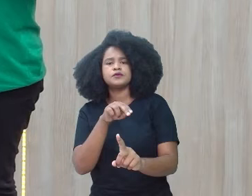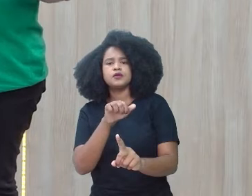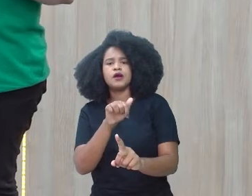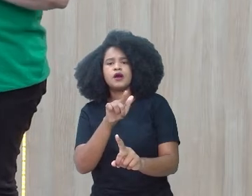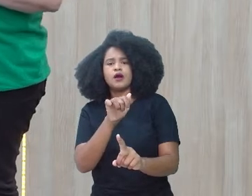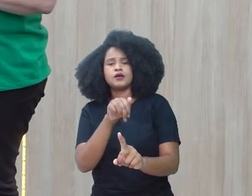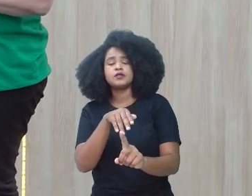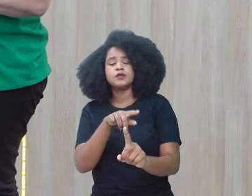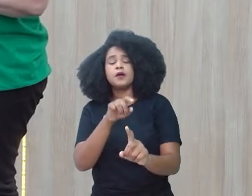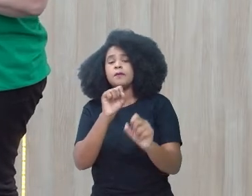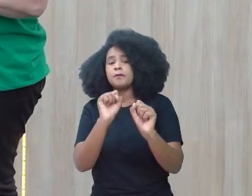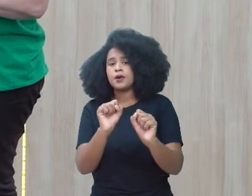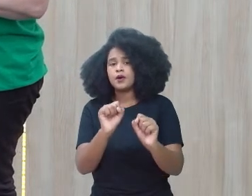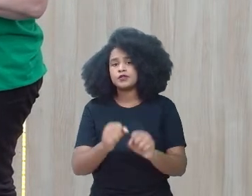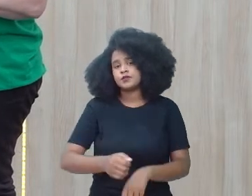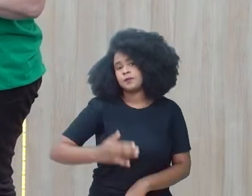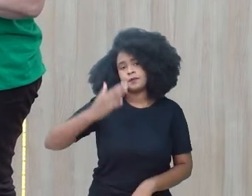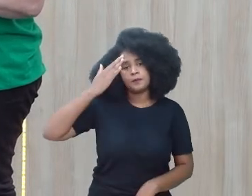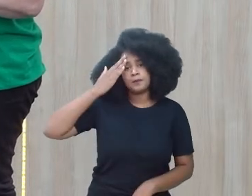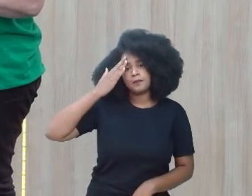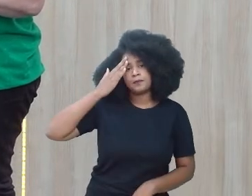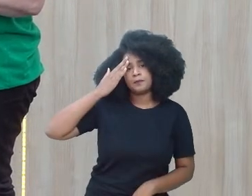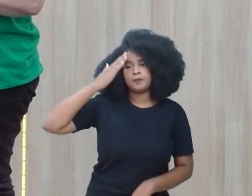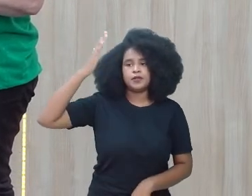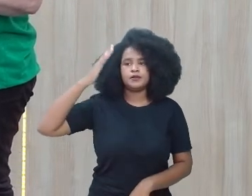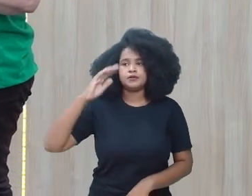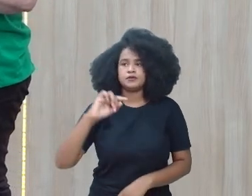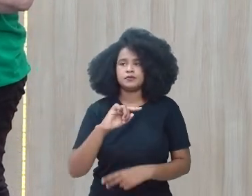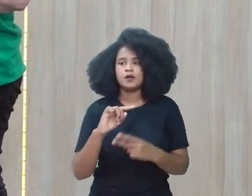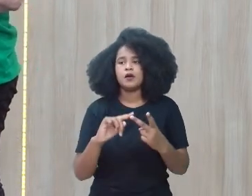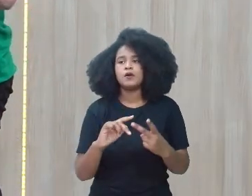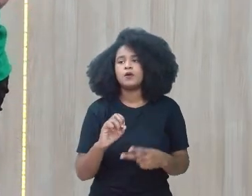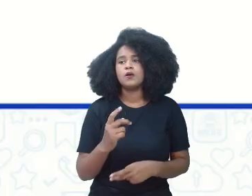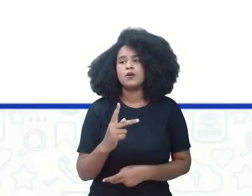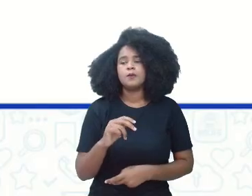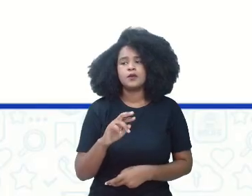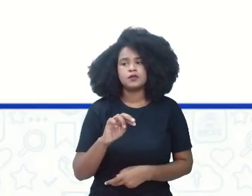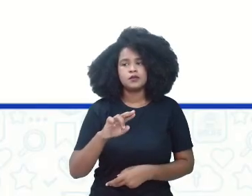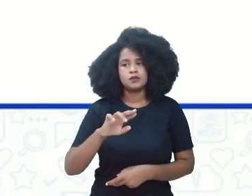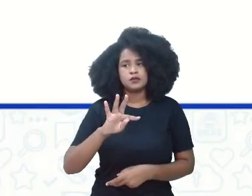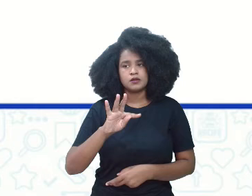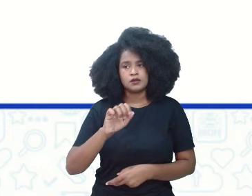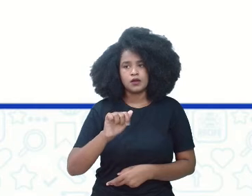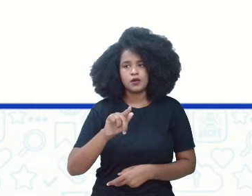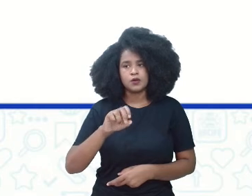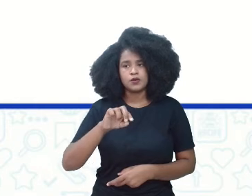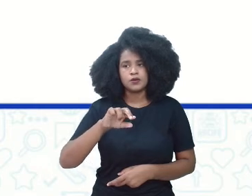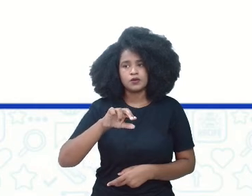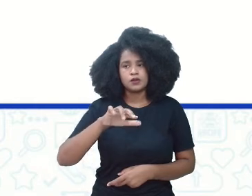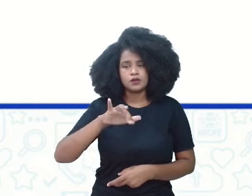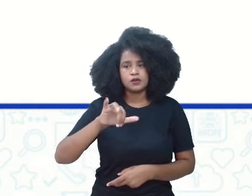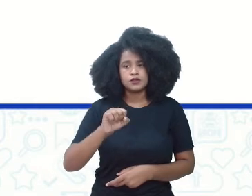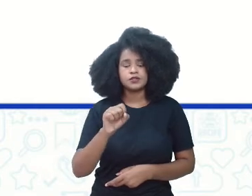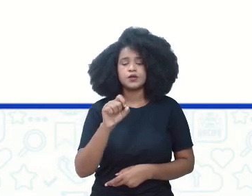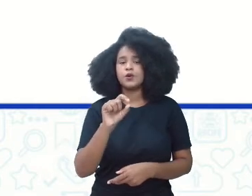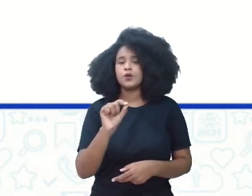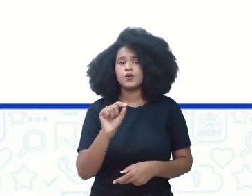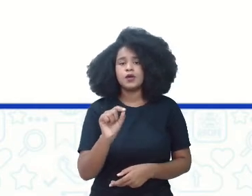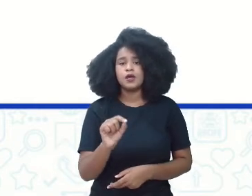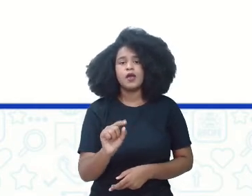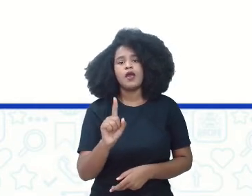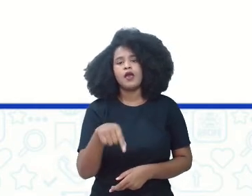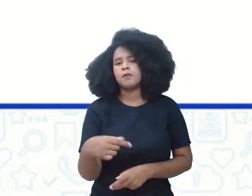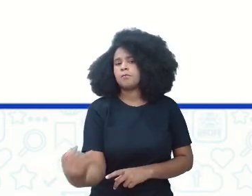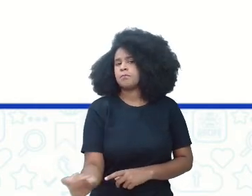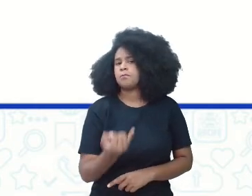o principal ou o protagonista, aquele que desempenha o papel de maior importância. Então,